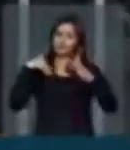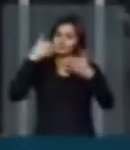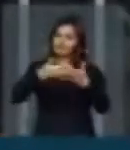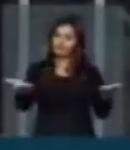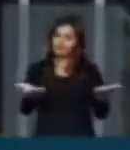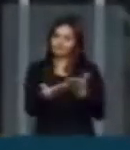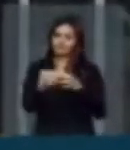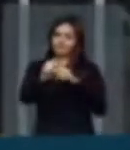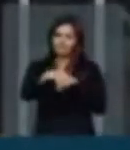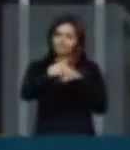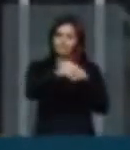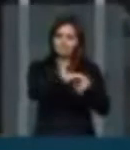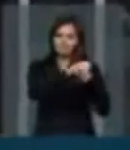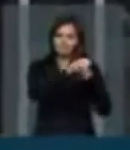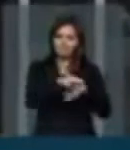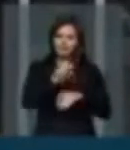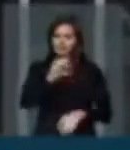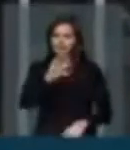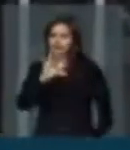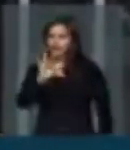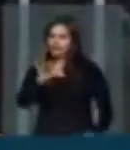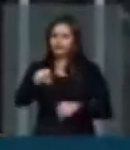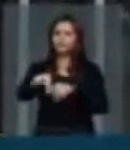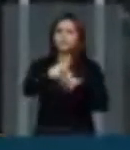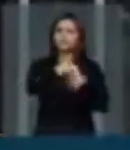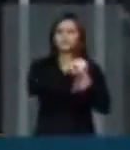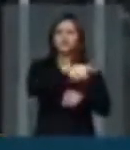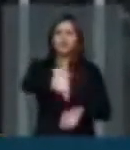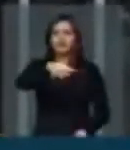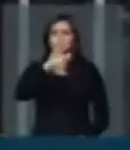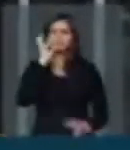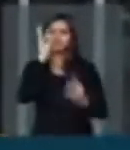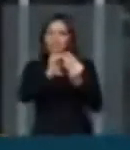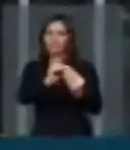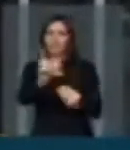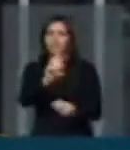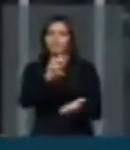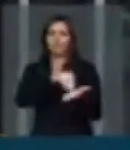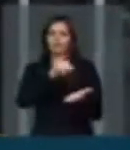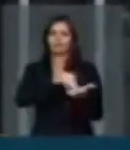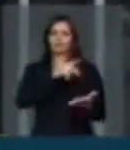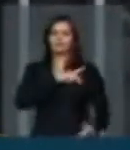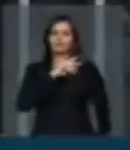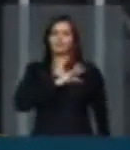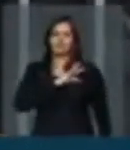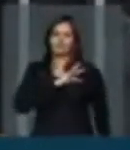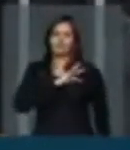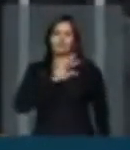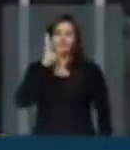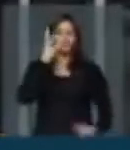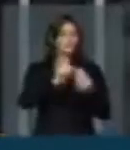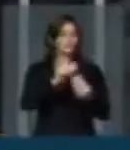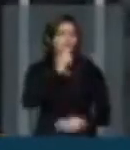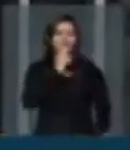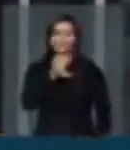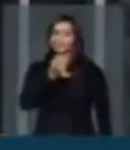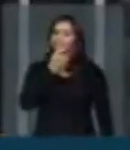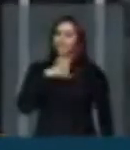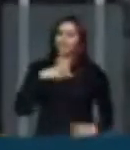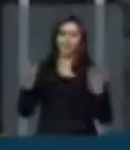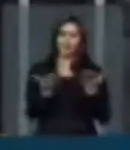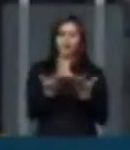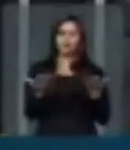que os ensinamentos do Supremo Tribunal Federal não foram bem compreendidos pelo PT e por aqueles que hoje comandam o país do